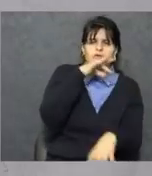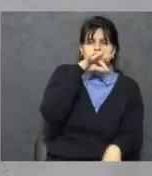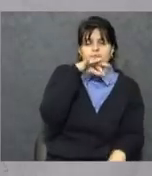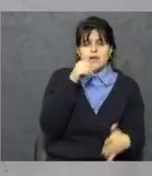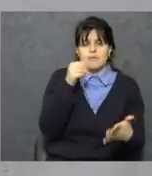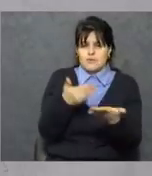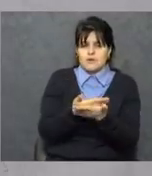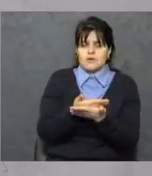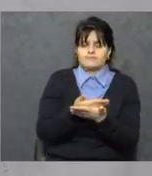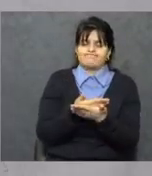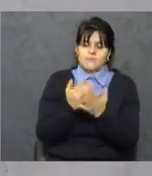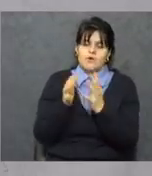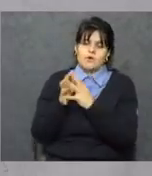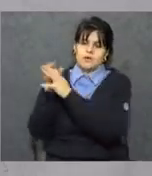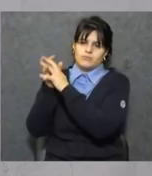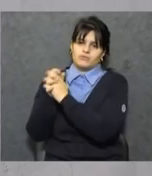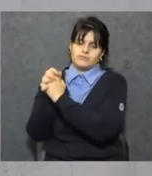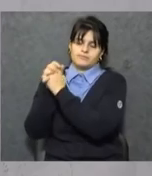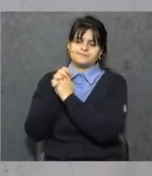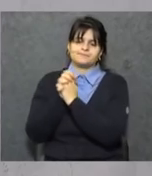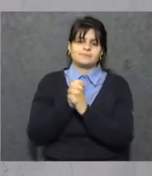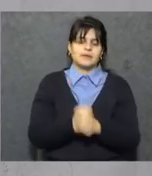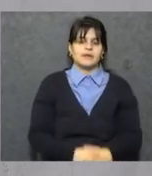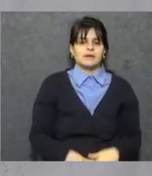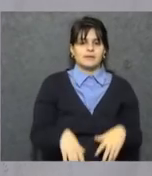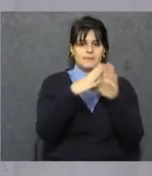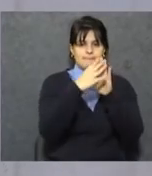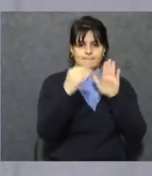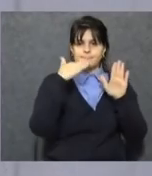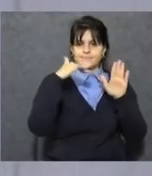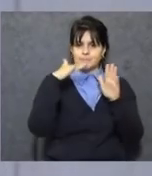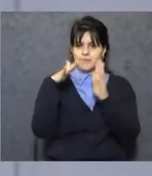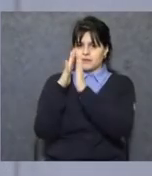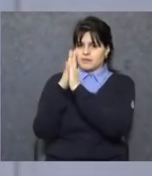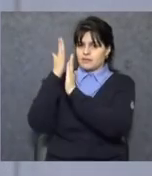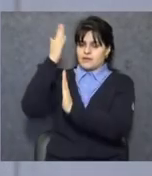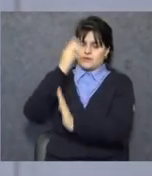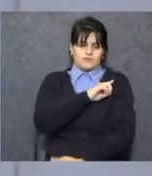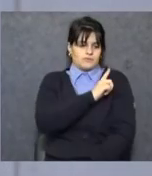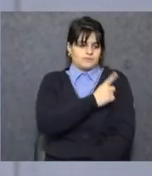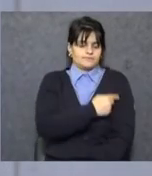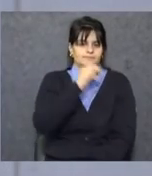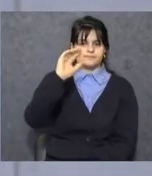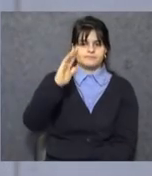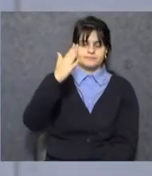oremos. Deus omnipotente,